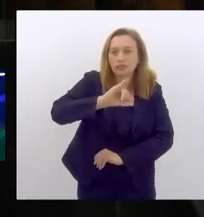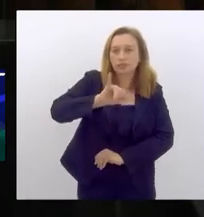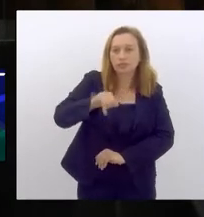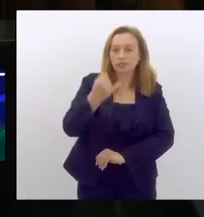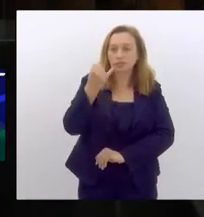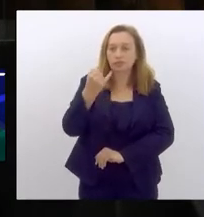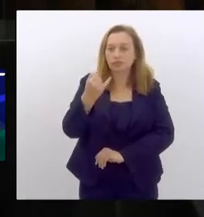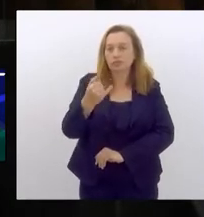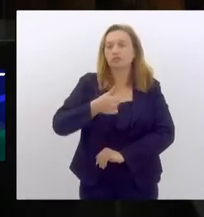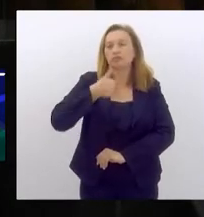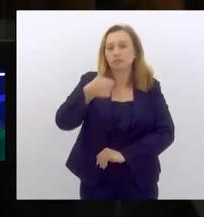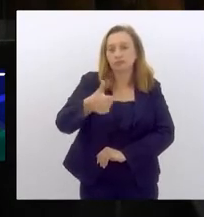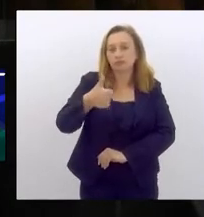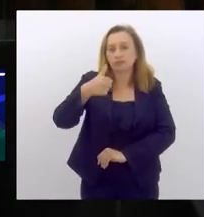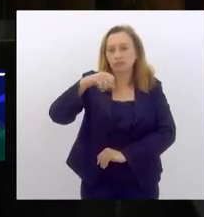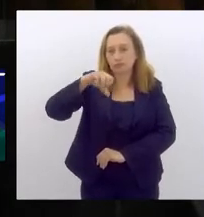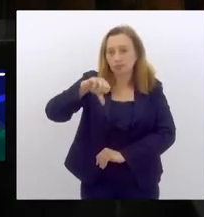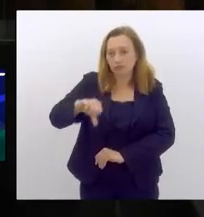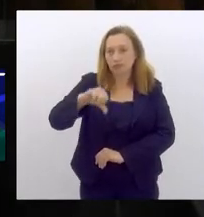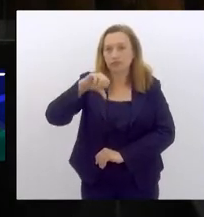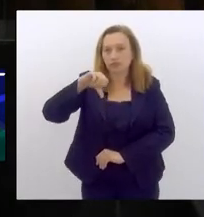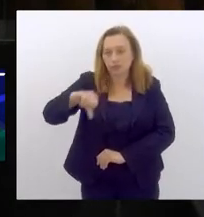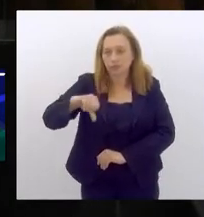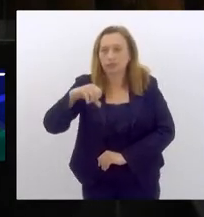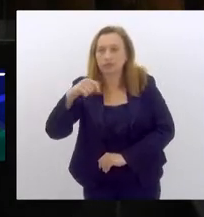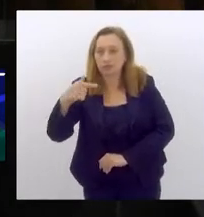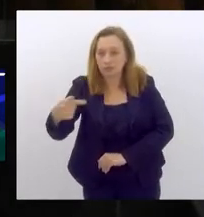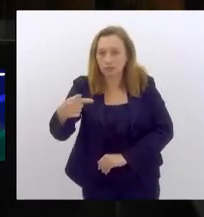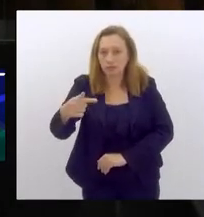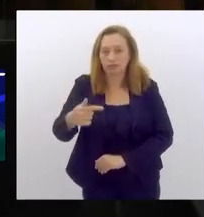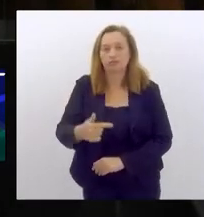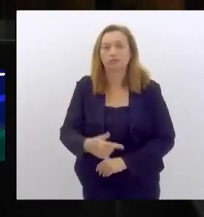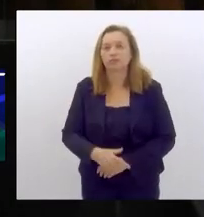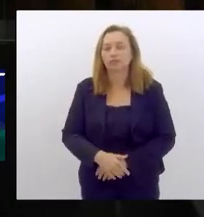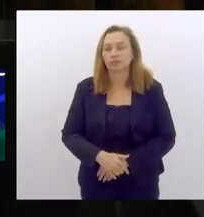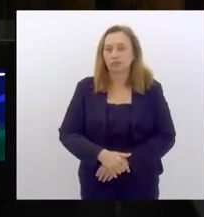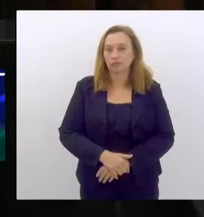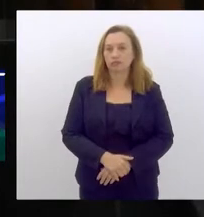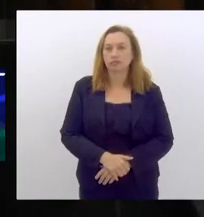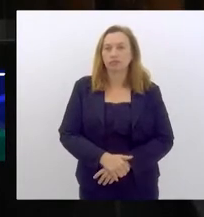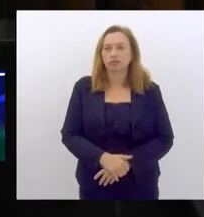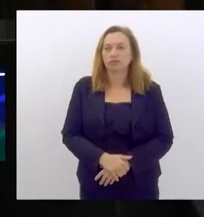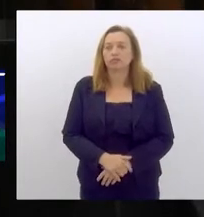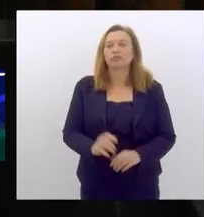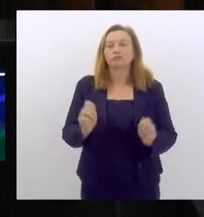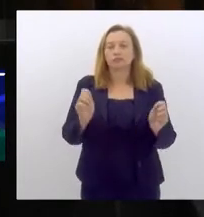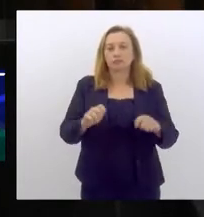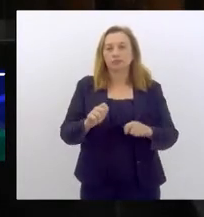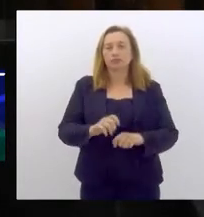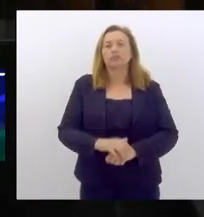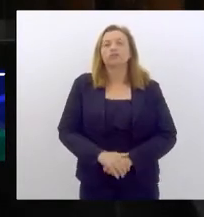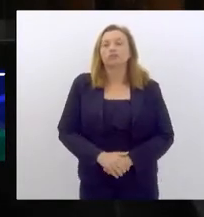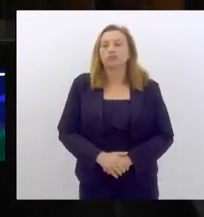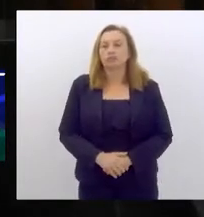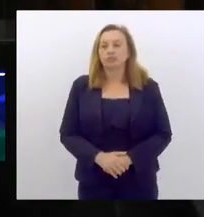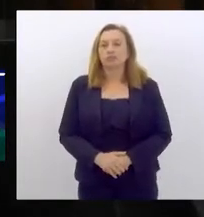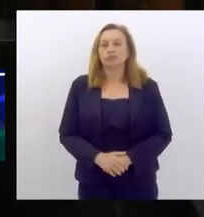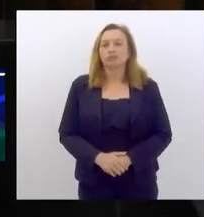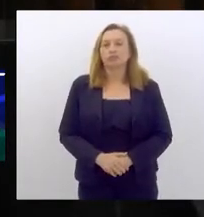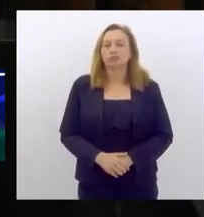de janeiro de 1997, com eventual compensação por meio